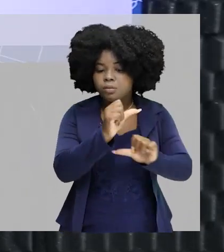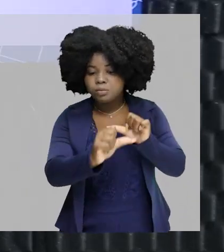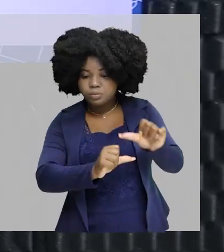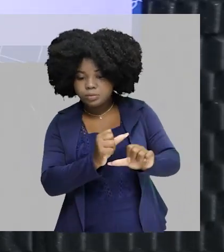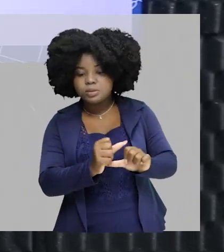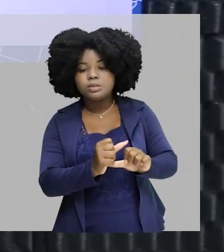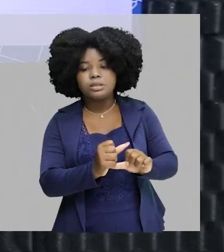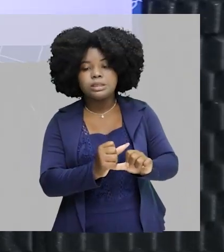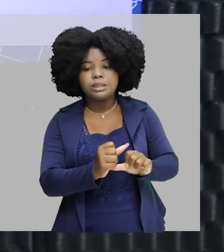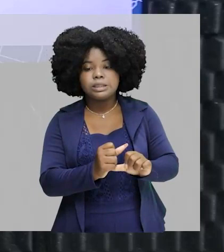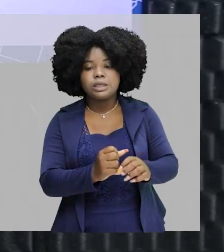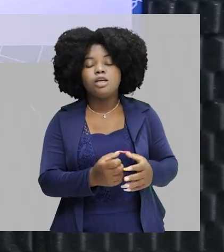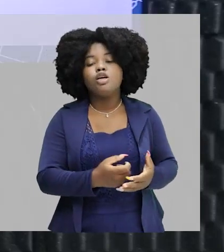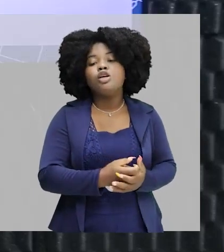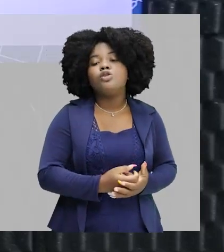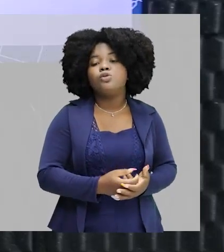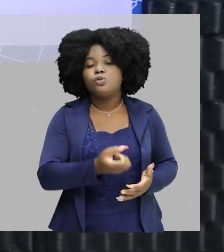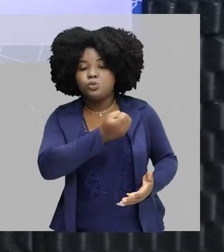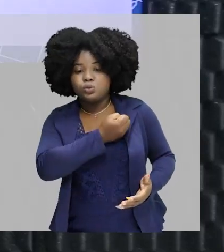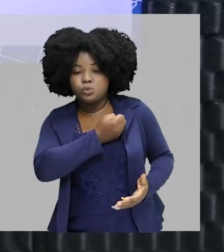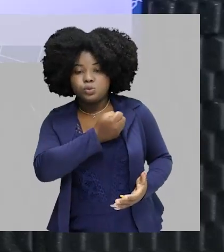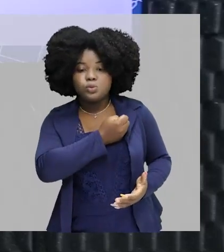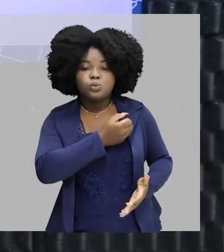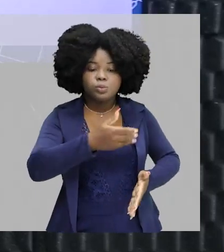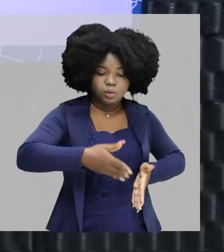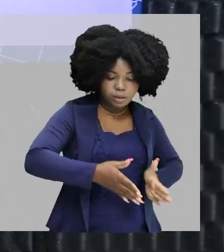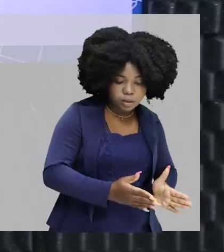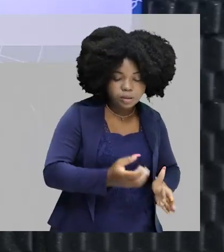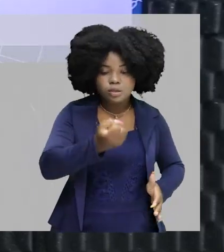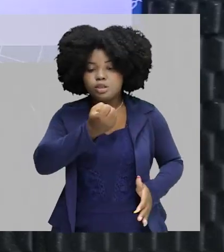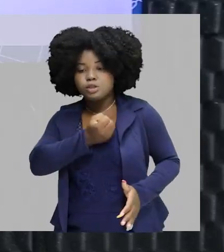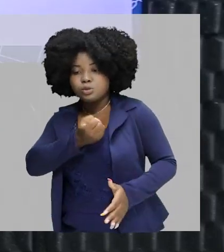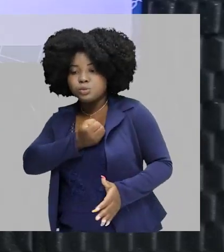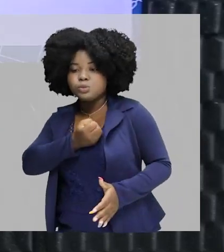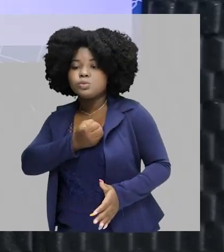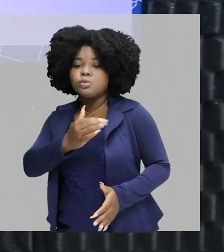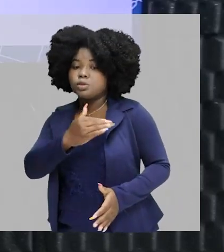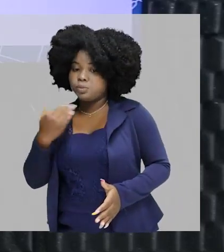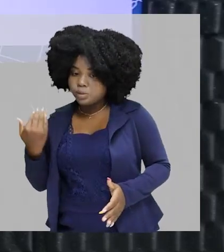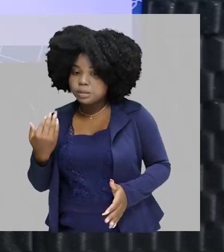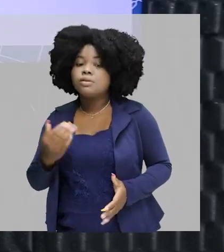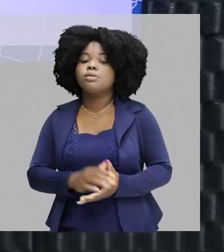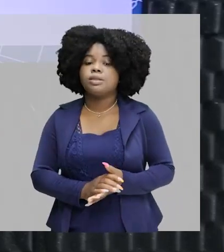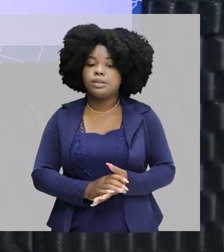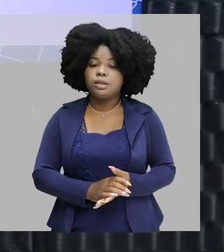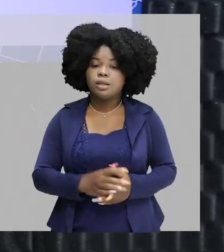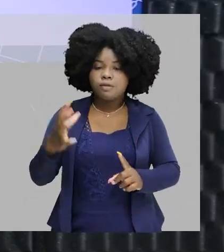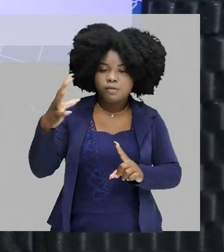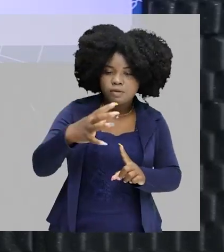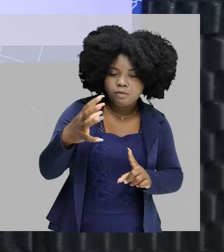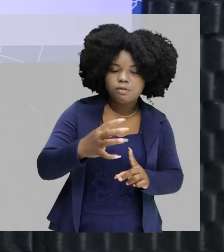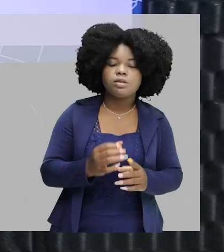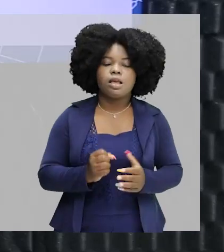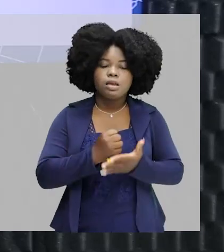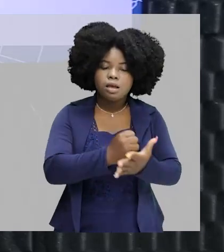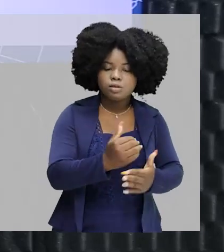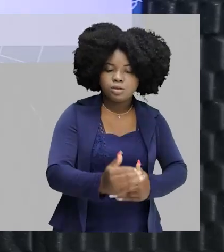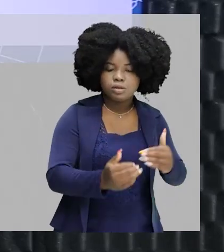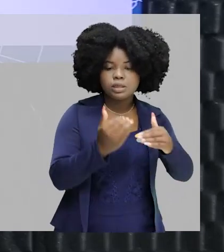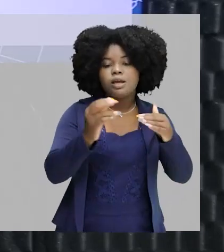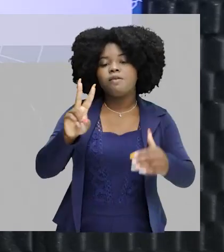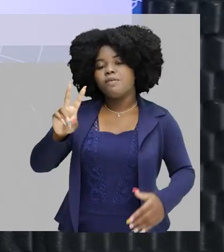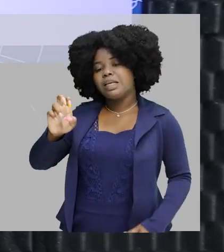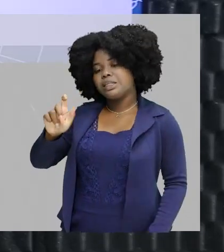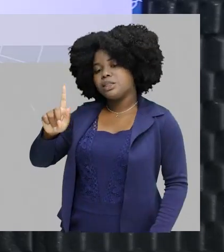de natalidade e a taxa de mortalidade, que vai dar o resultado do seu crescimento vegetativo. Como explicamos na aula teórica, o mundo, no